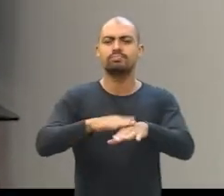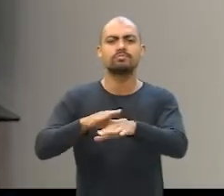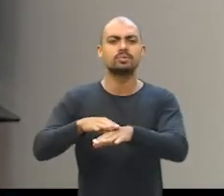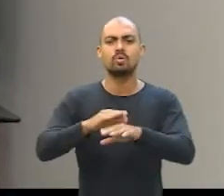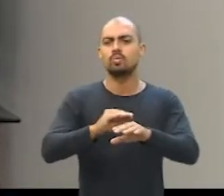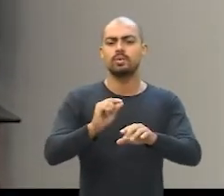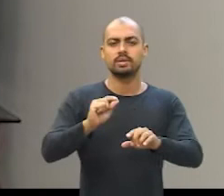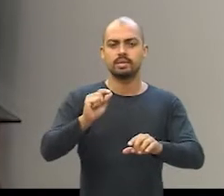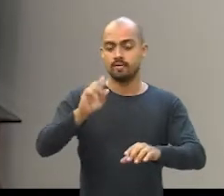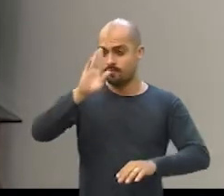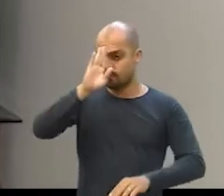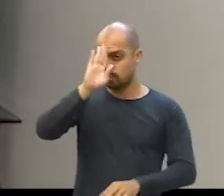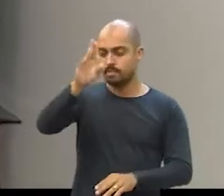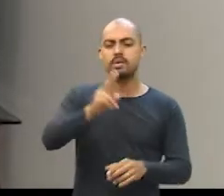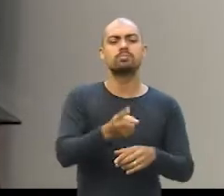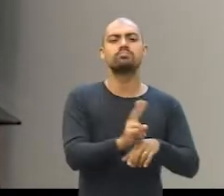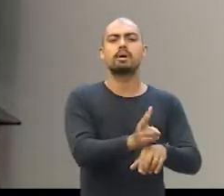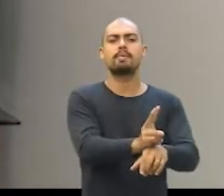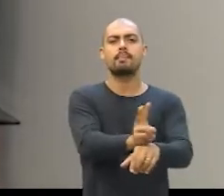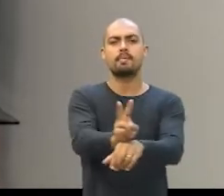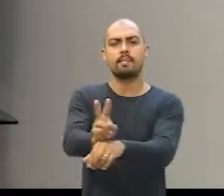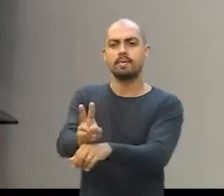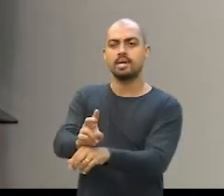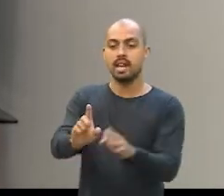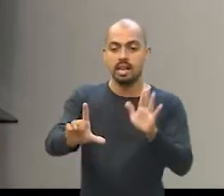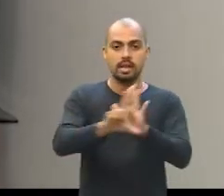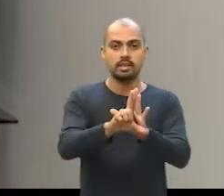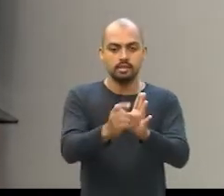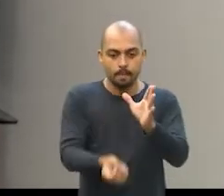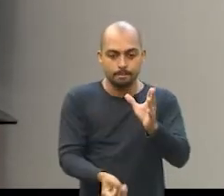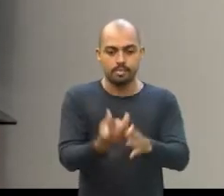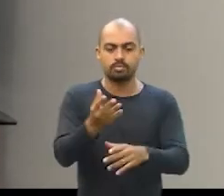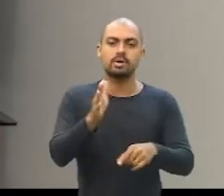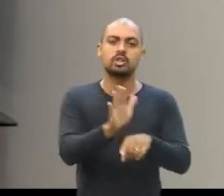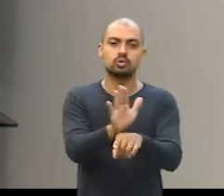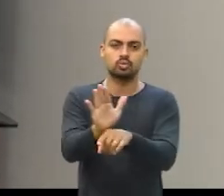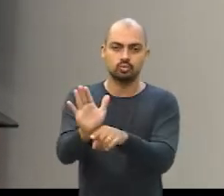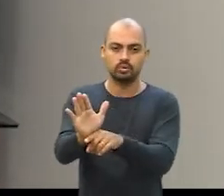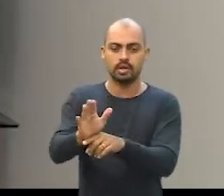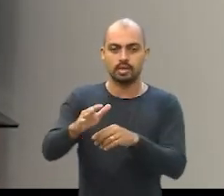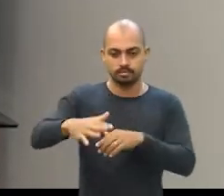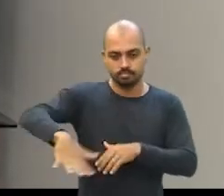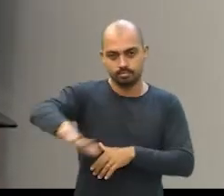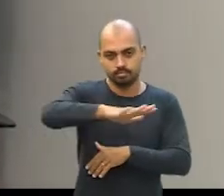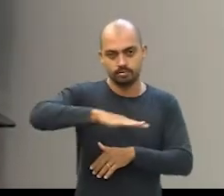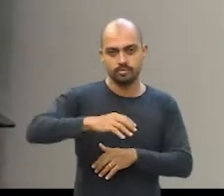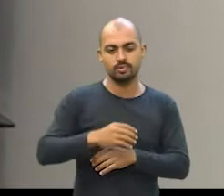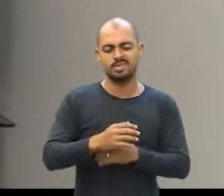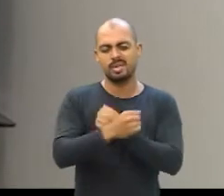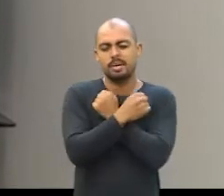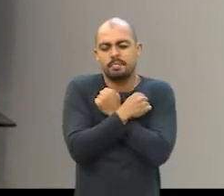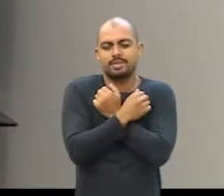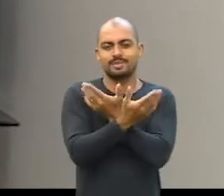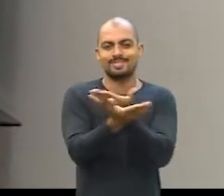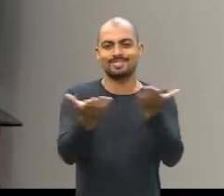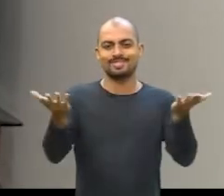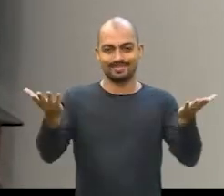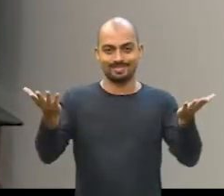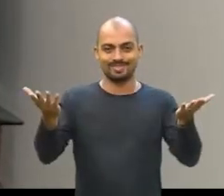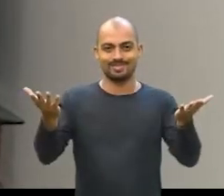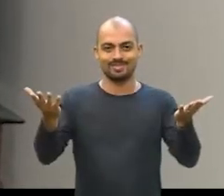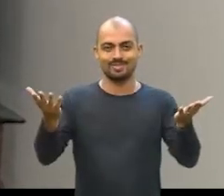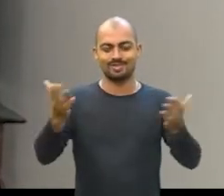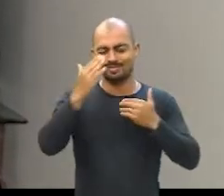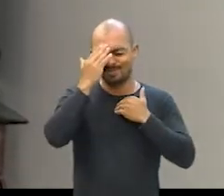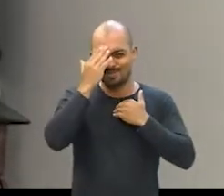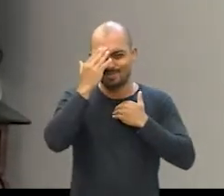fazer o fundamental, que é fiscalizar e criar leis que vão beneficiar o nosso povo. Um forte abraço a